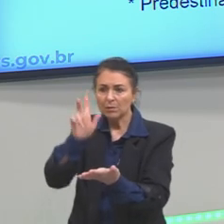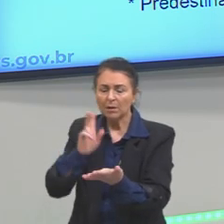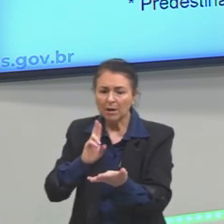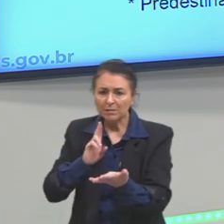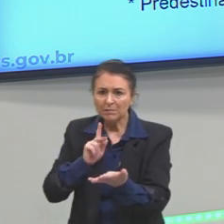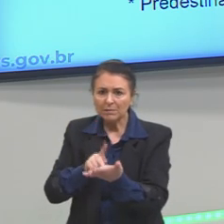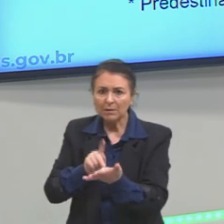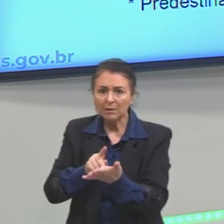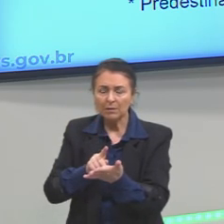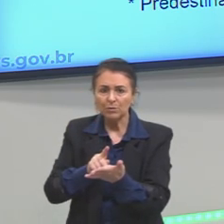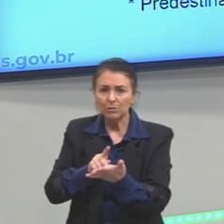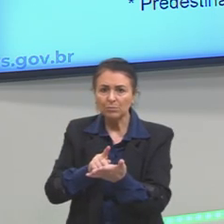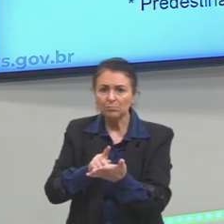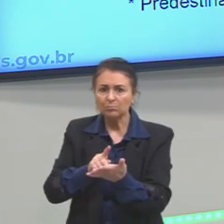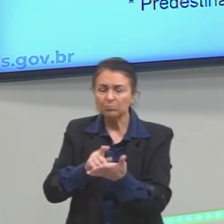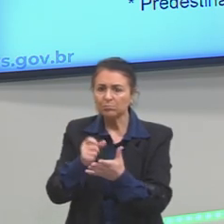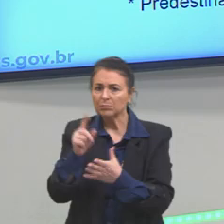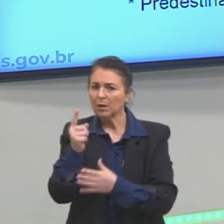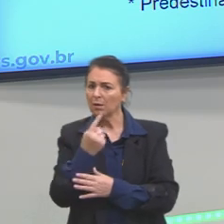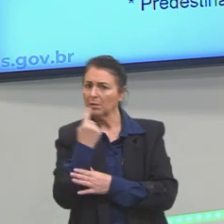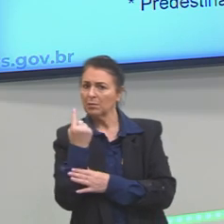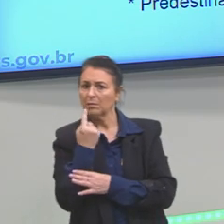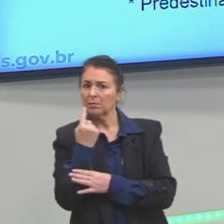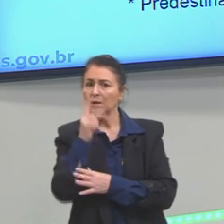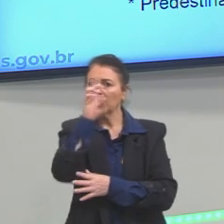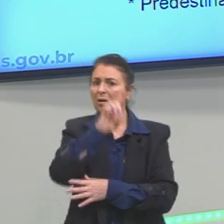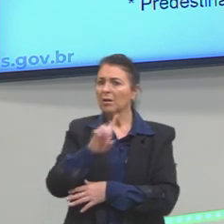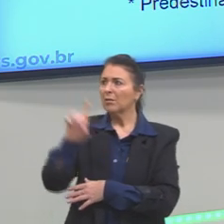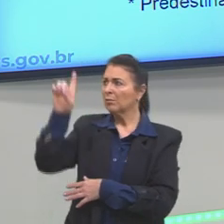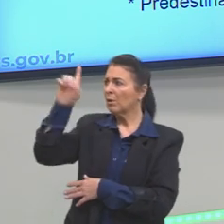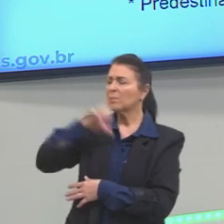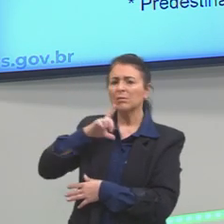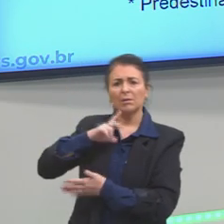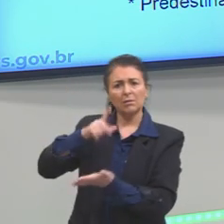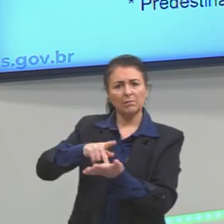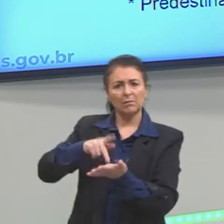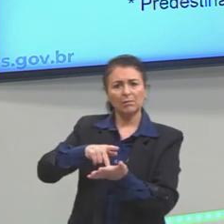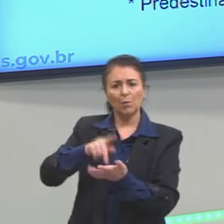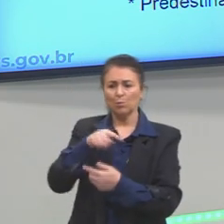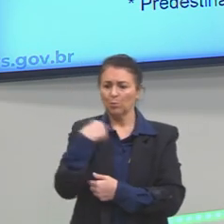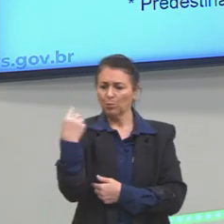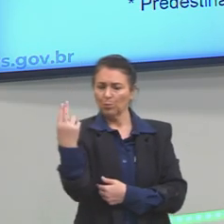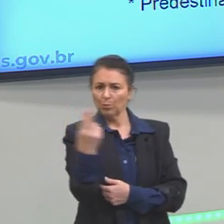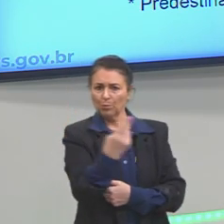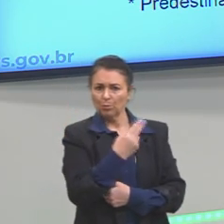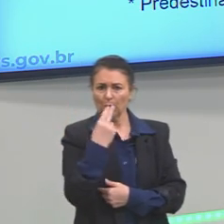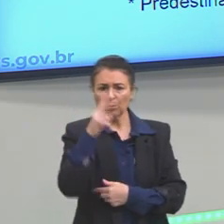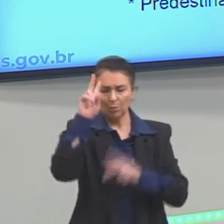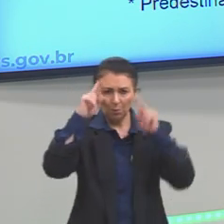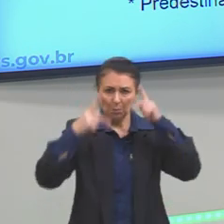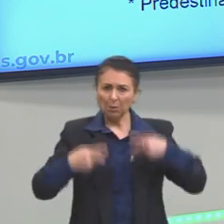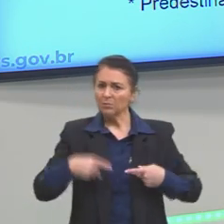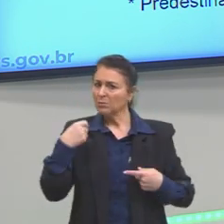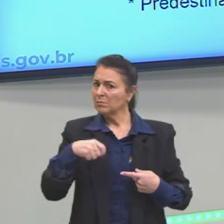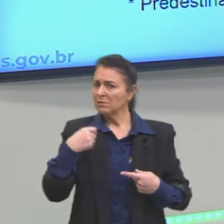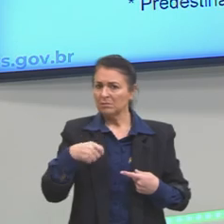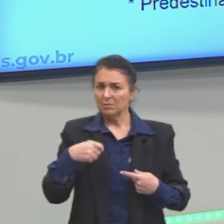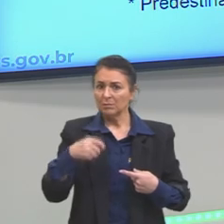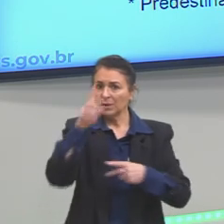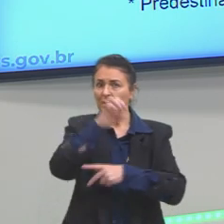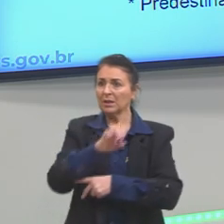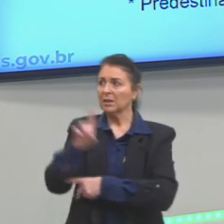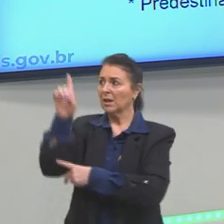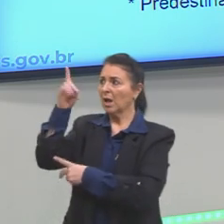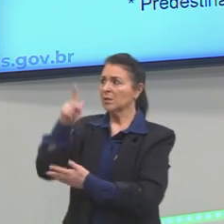absolutas Deus tem as verdades não precisa mais agora o ser humano construir a verdade Deus é a verdade e a vida